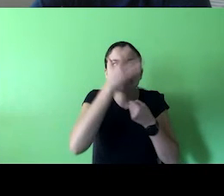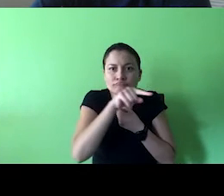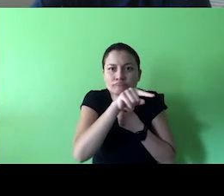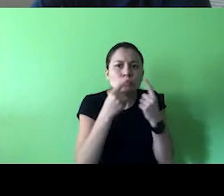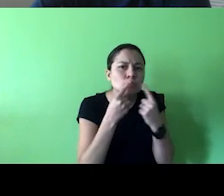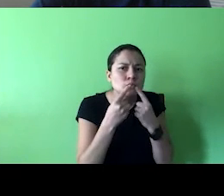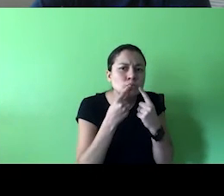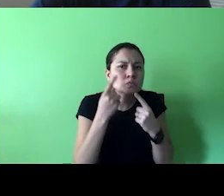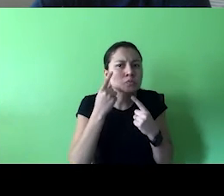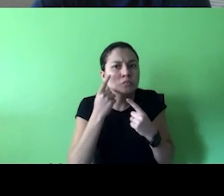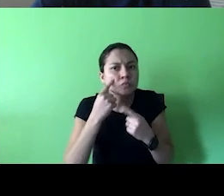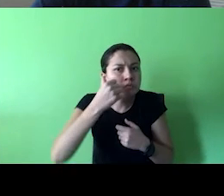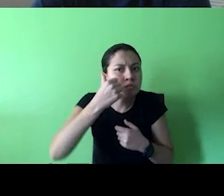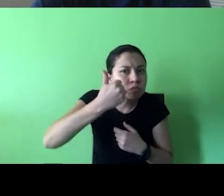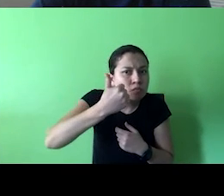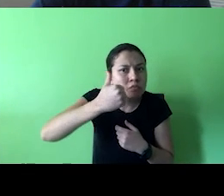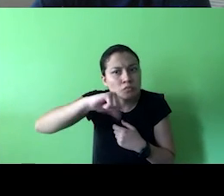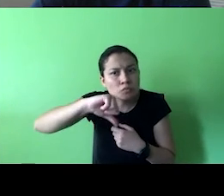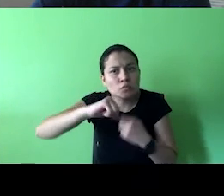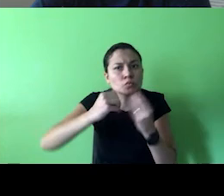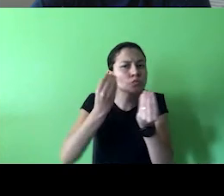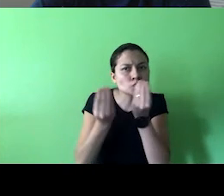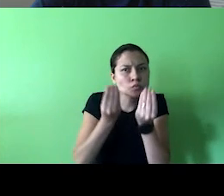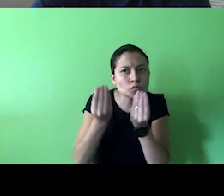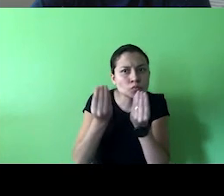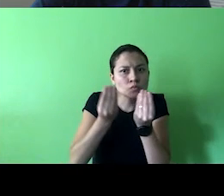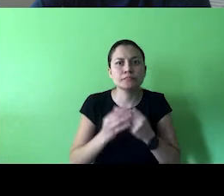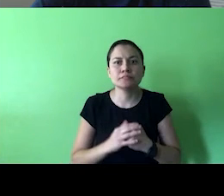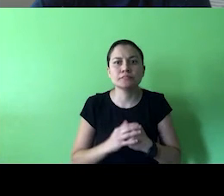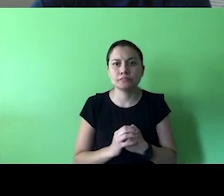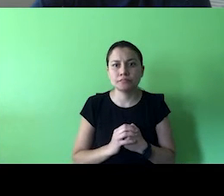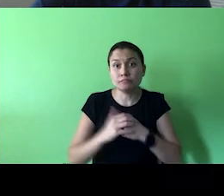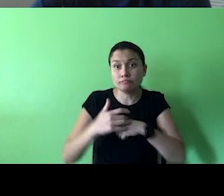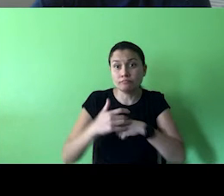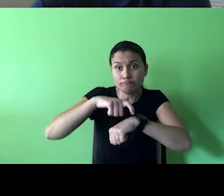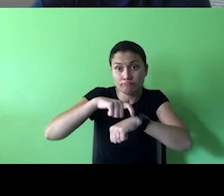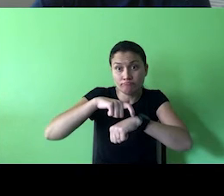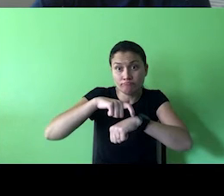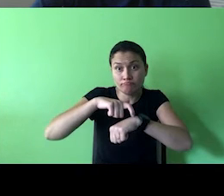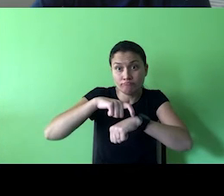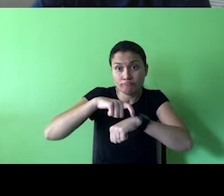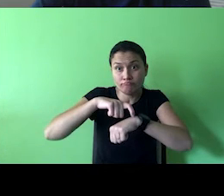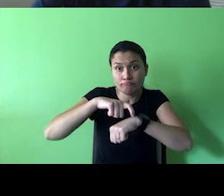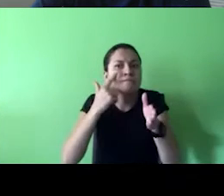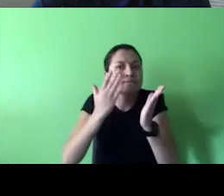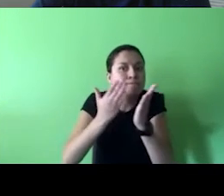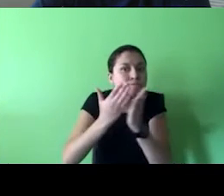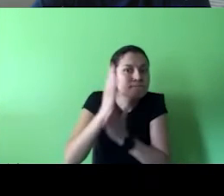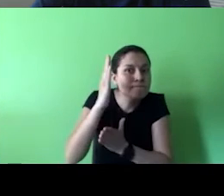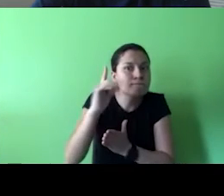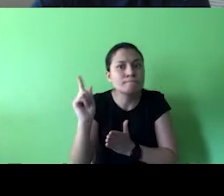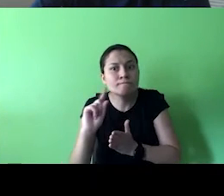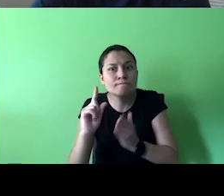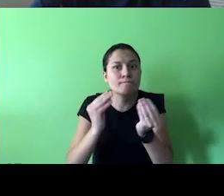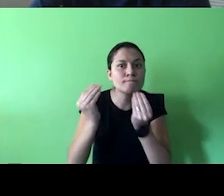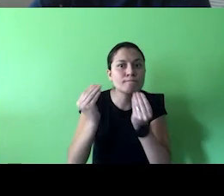validar o artefato que a gente gerou. Então a gente chega no momento de é hora de validar, né? E aí? O que é que a gente faz agora?